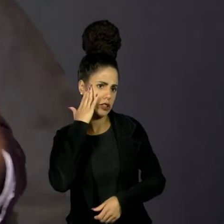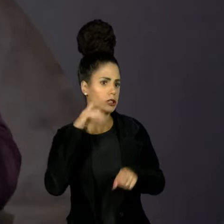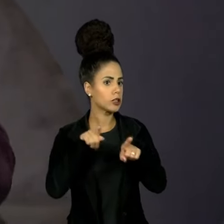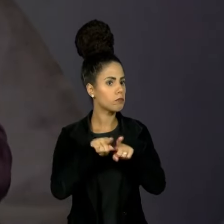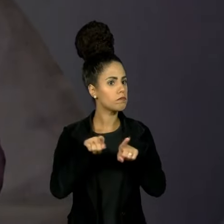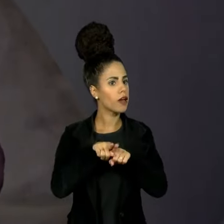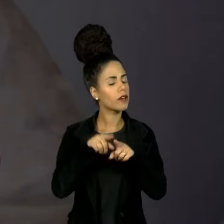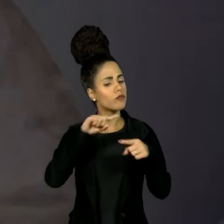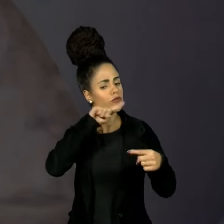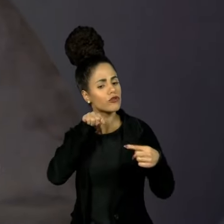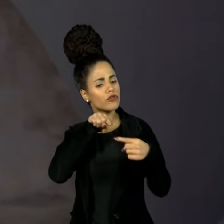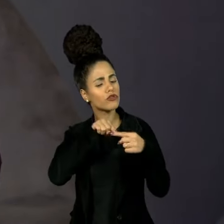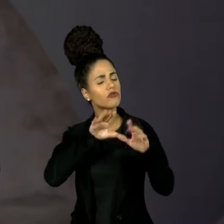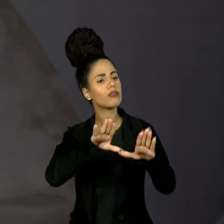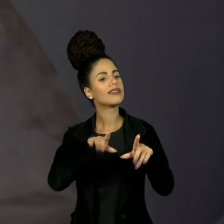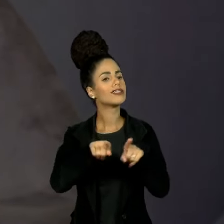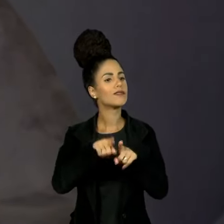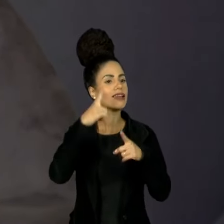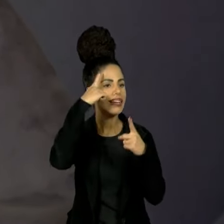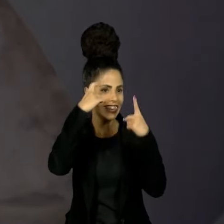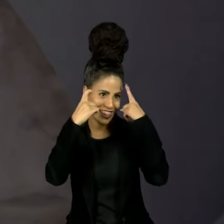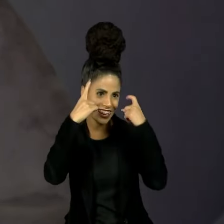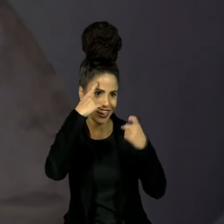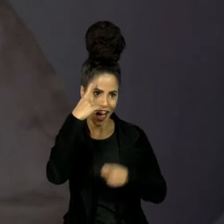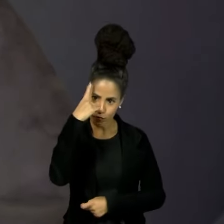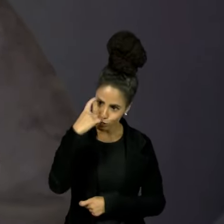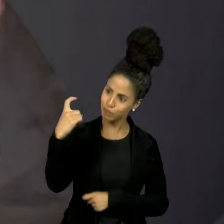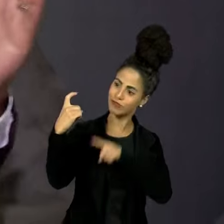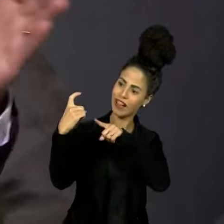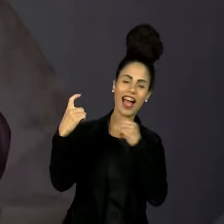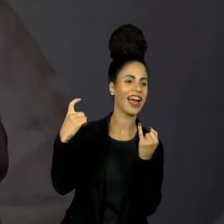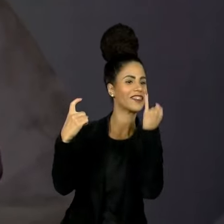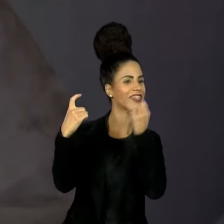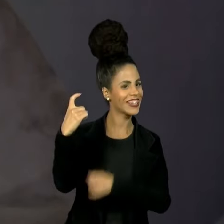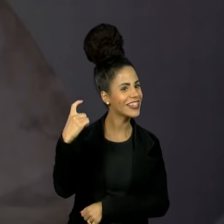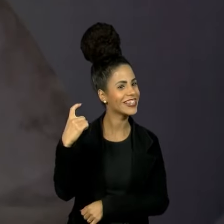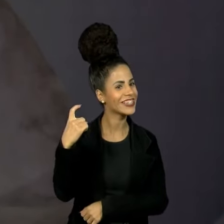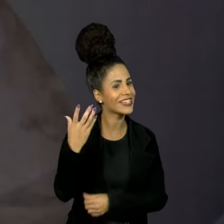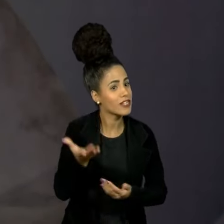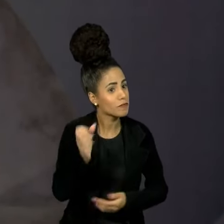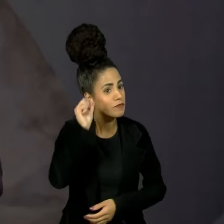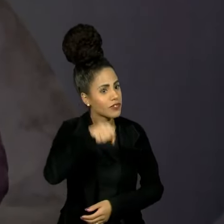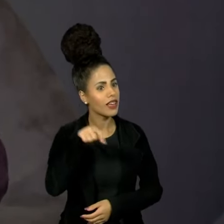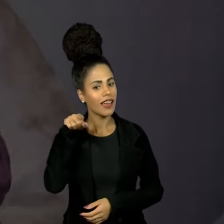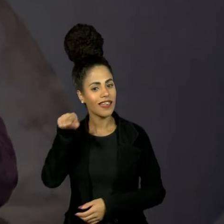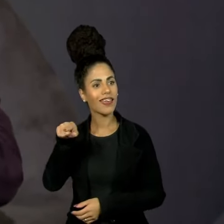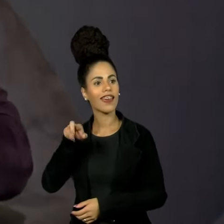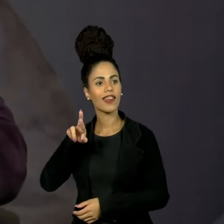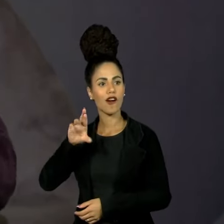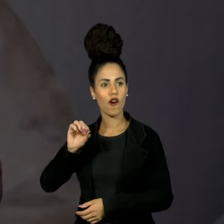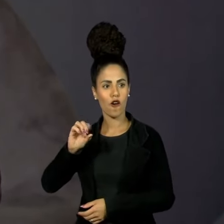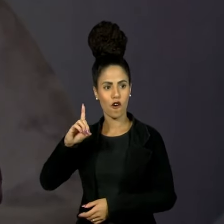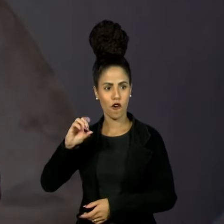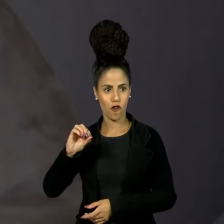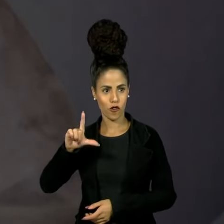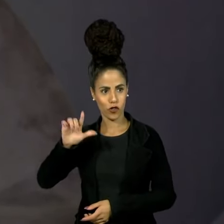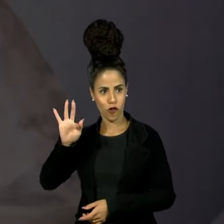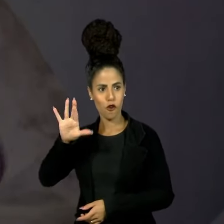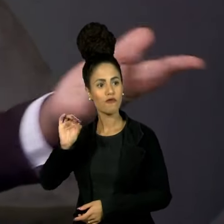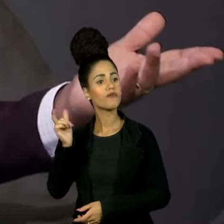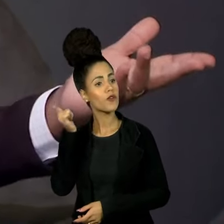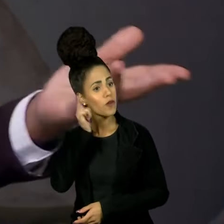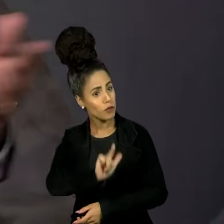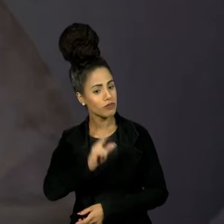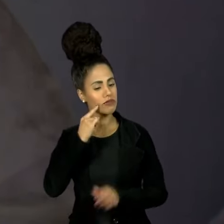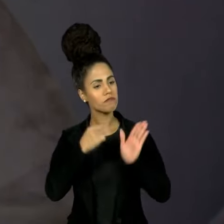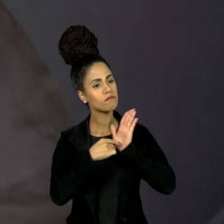vocação, mas é importante também ter criatividade, não é? Sim, e sem o Rodolfo dúvida. aí teve a criatividade para lá da conta. E ele